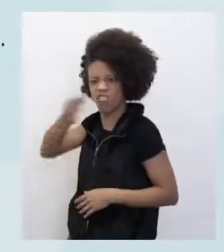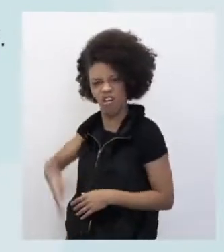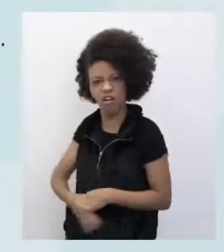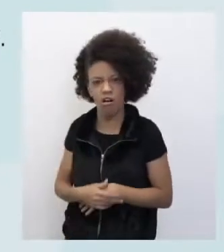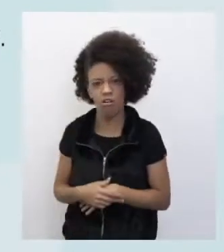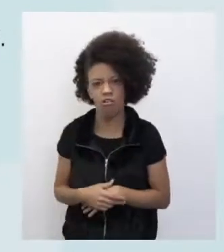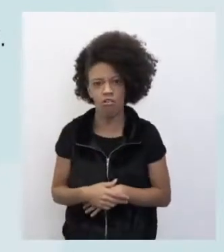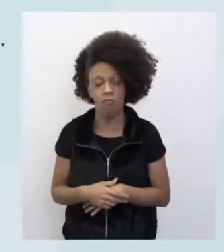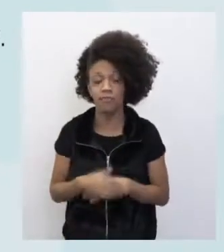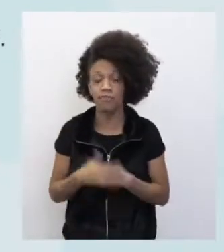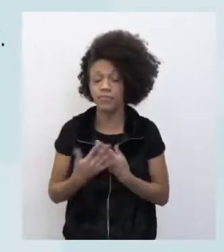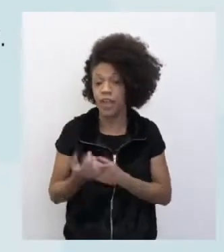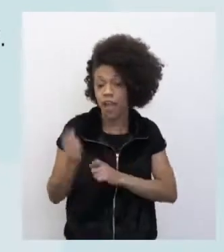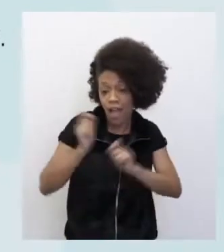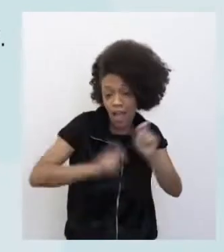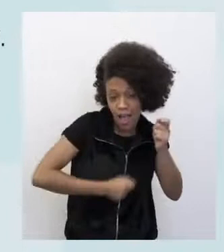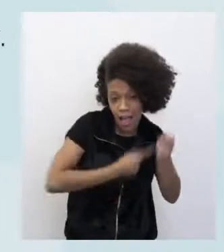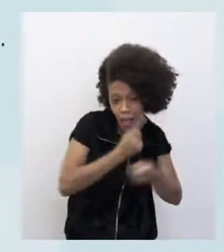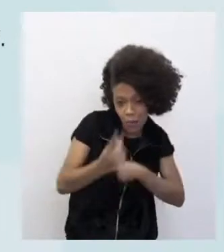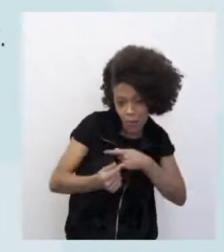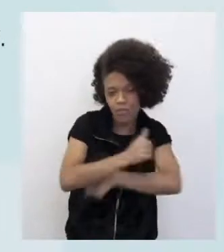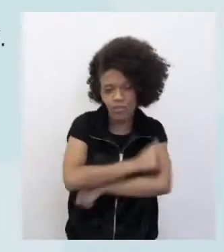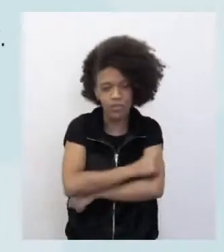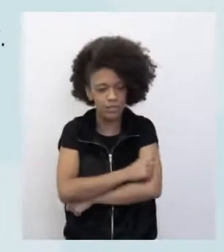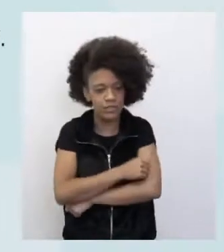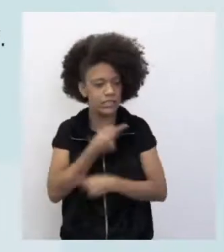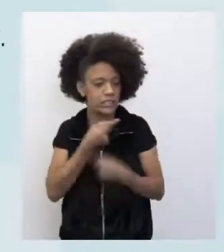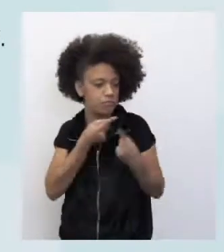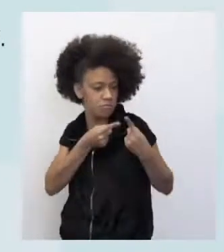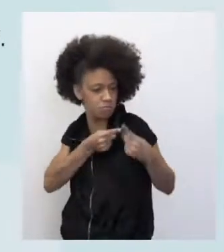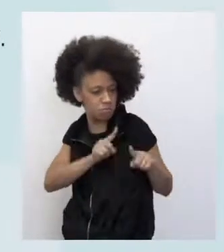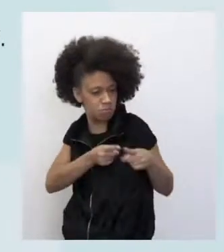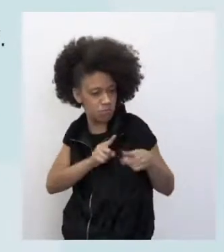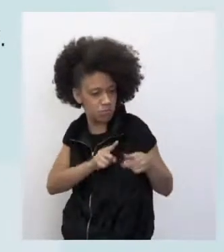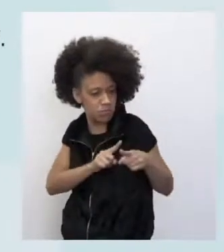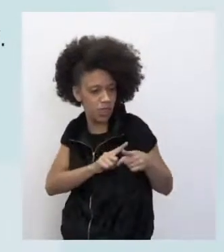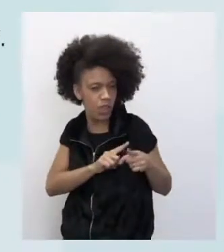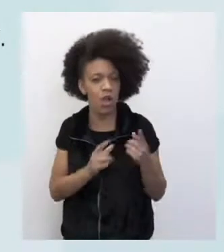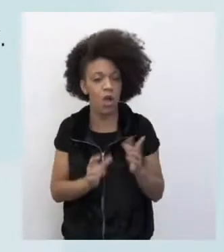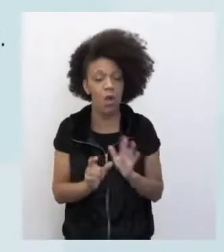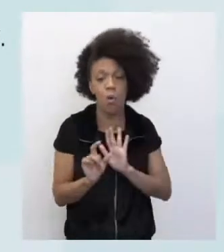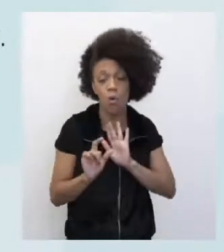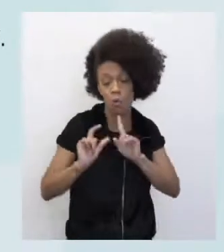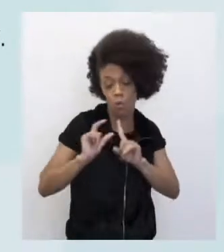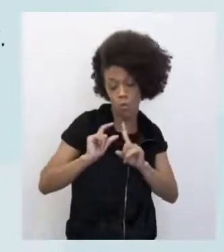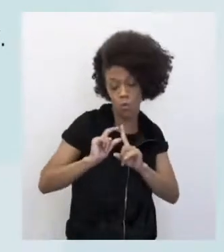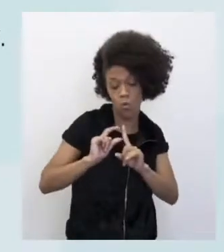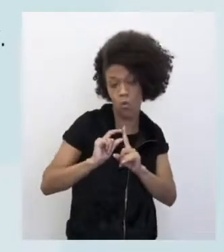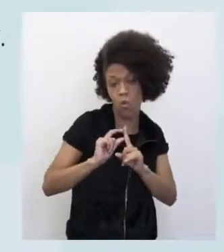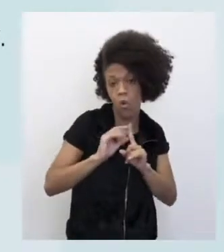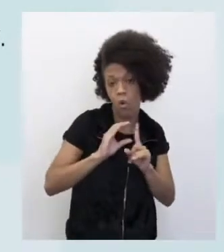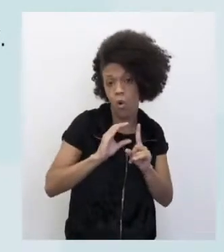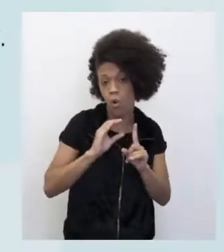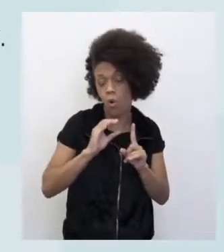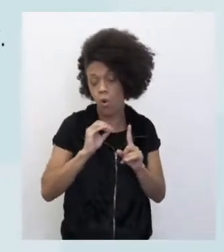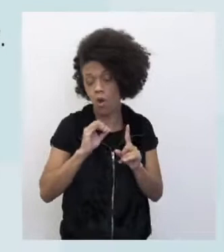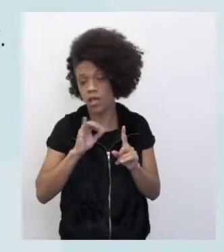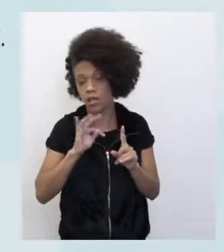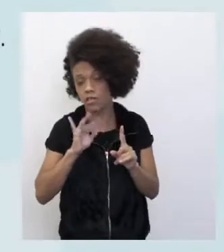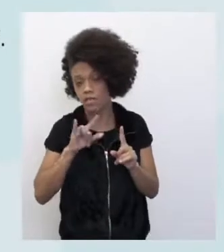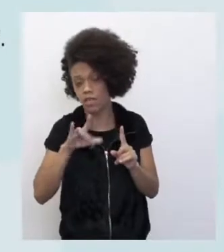aqui está, a maioria, ironizar o uso do adjetivo coitado.